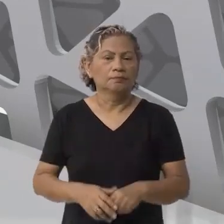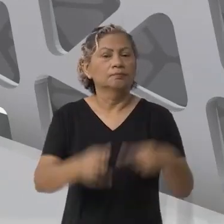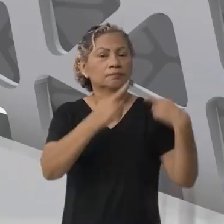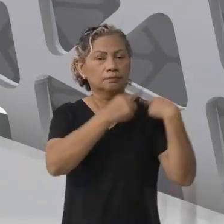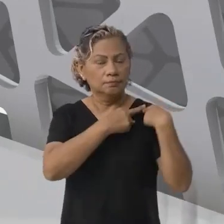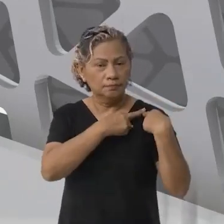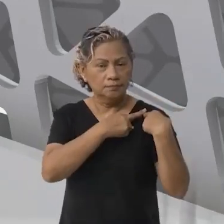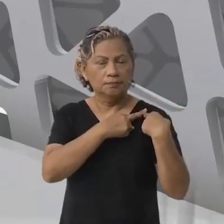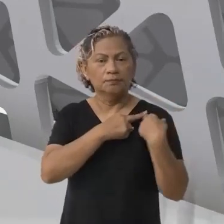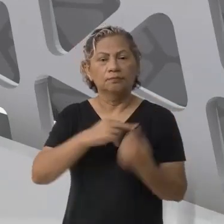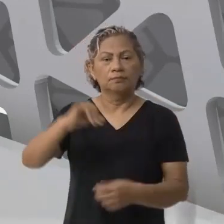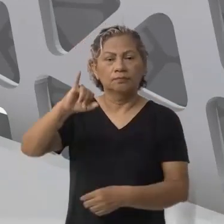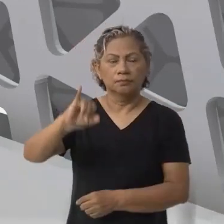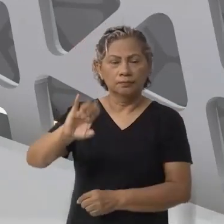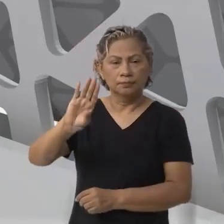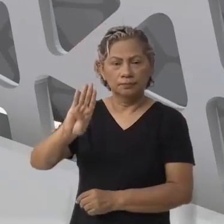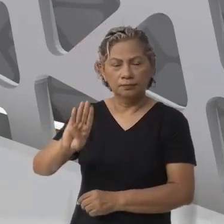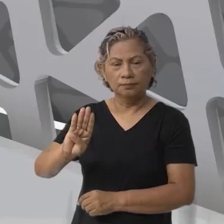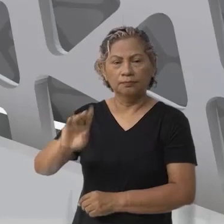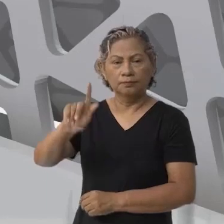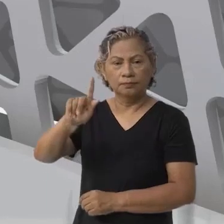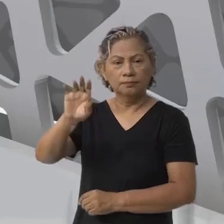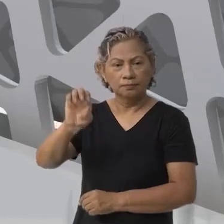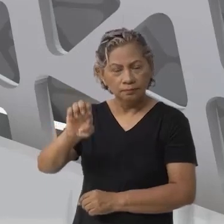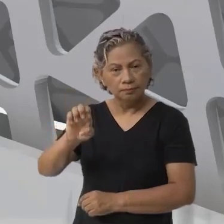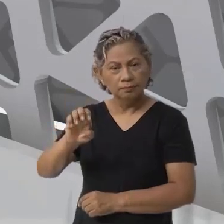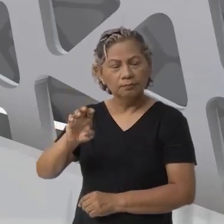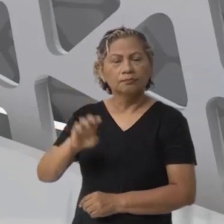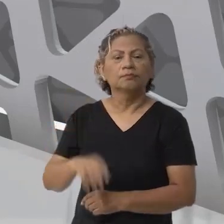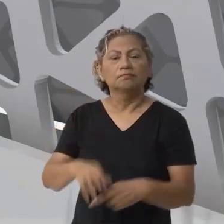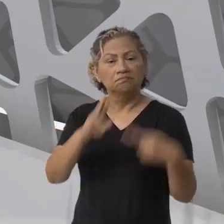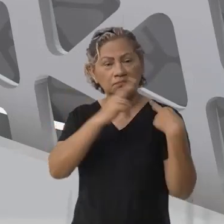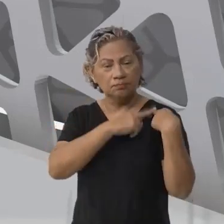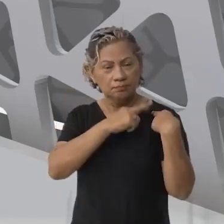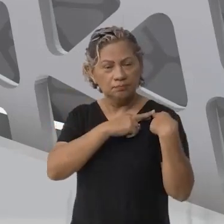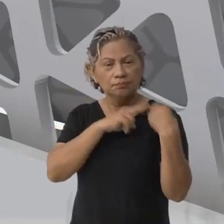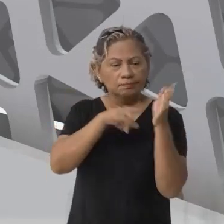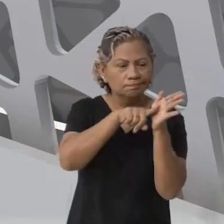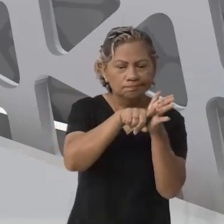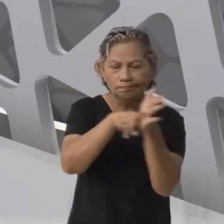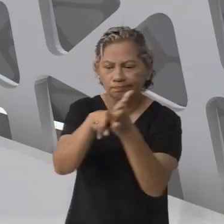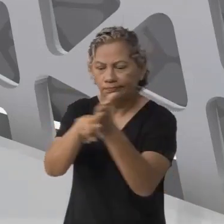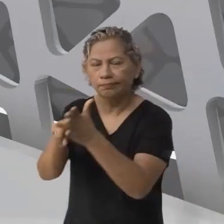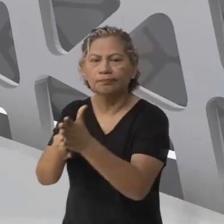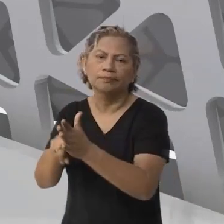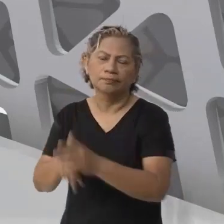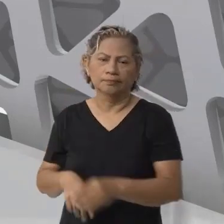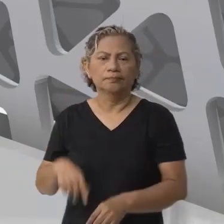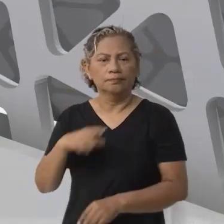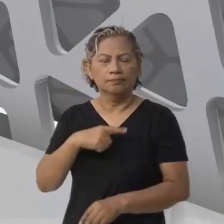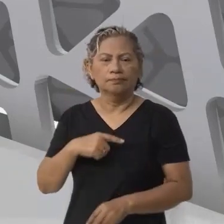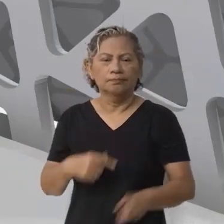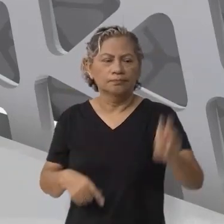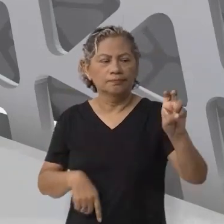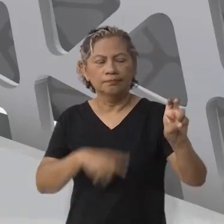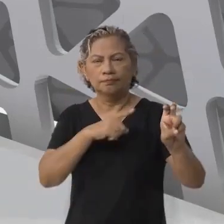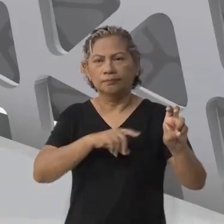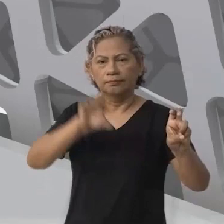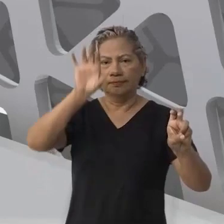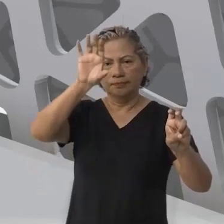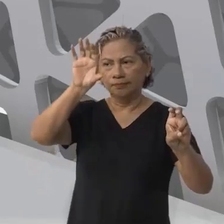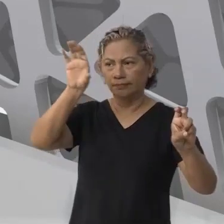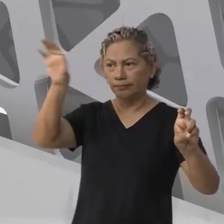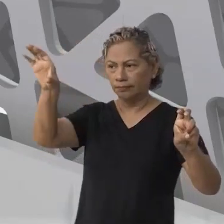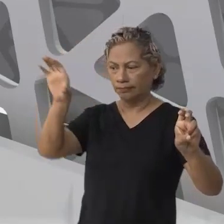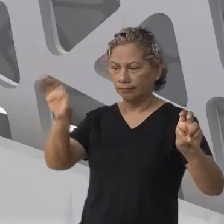que vai fazer tudo isso. E é o IBGE que regionaliza oficialmente do Brasil. Então, pelo IBGE, nós temos 5 regiões: